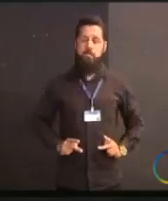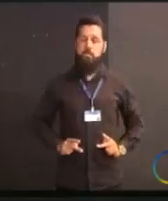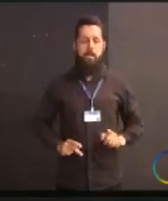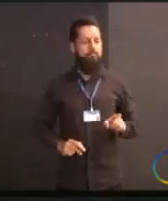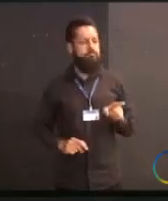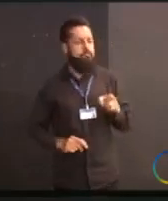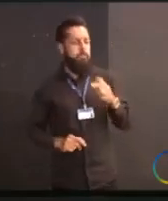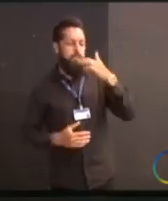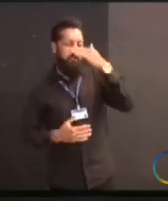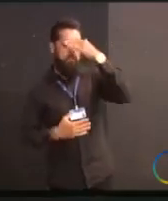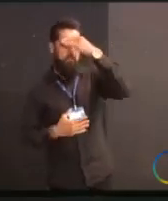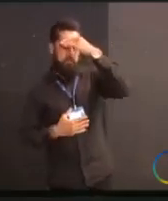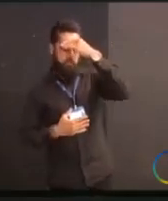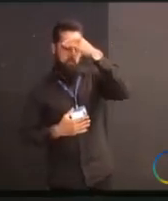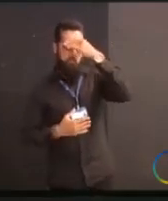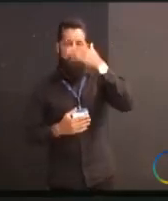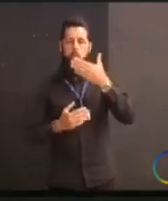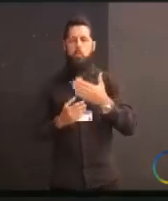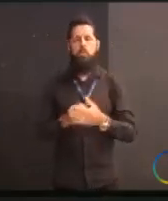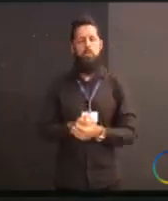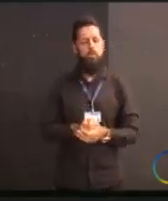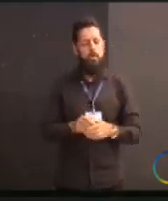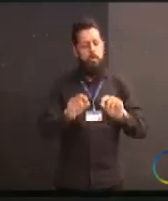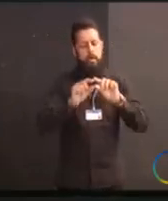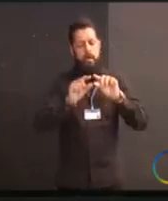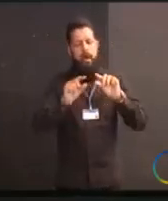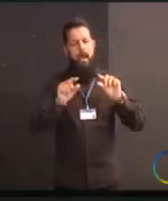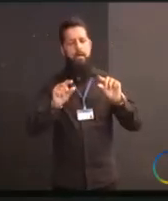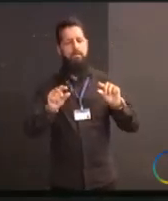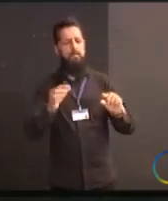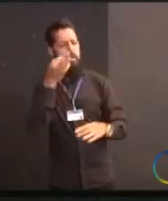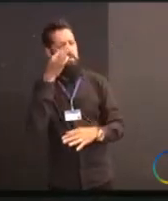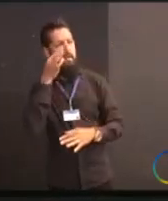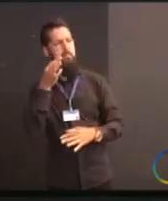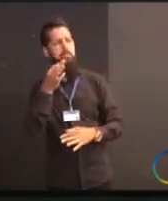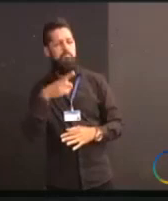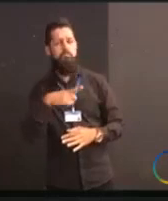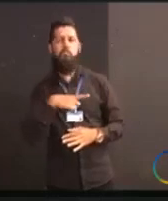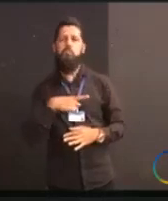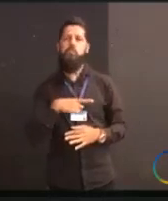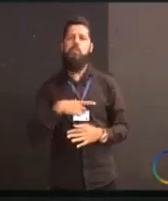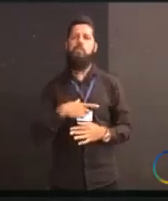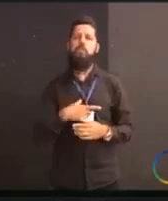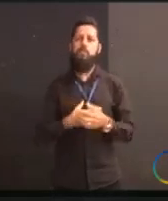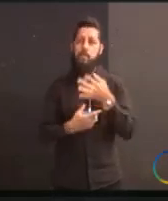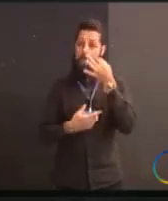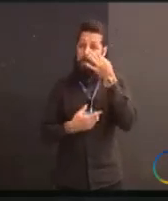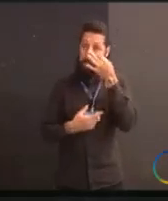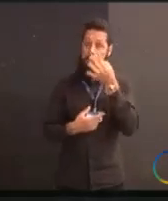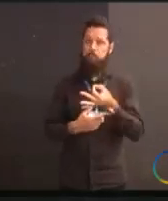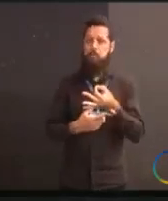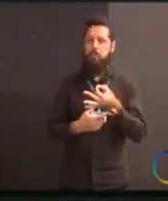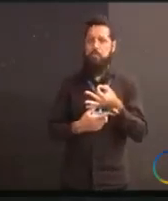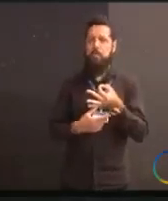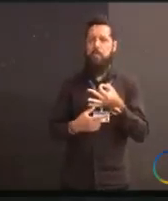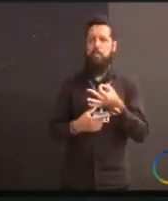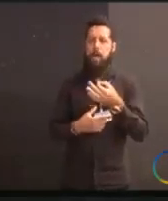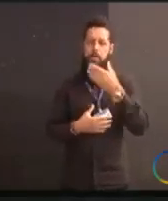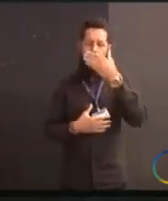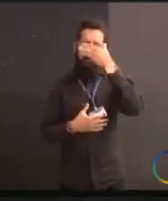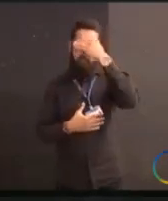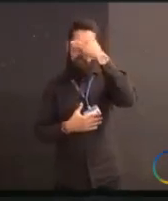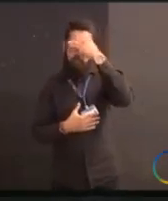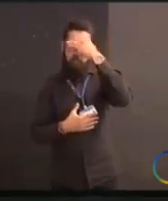me chamou a atenção. Como vocês podem perceber, o Chico gritando pela sua